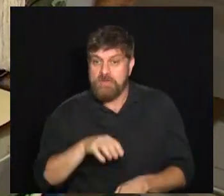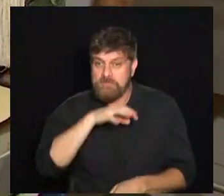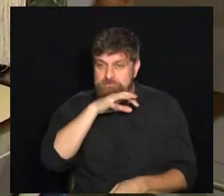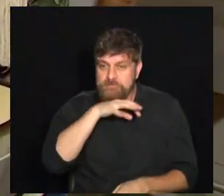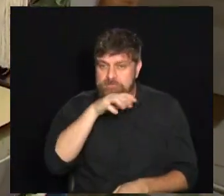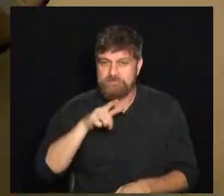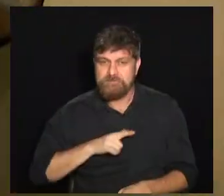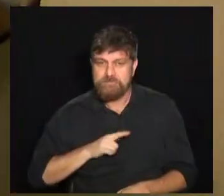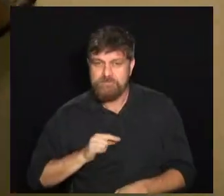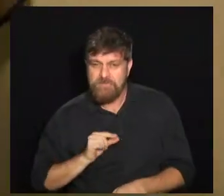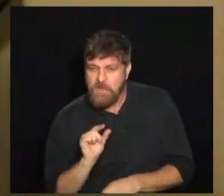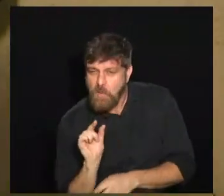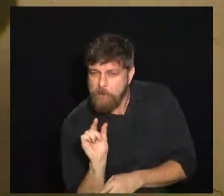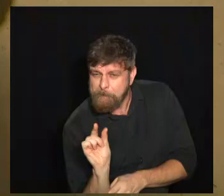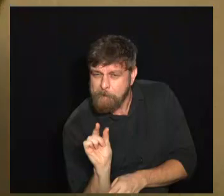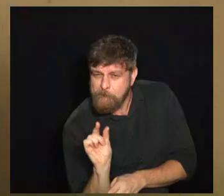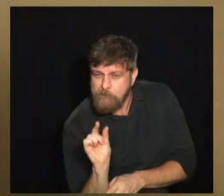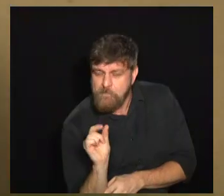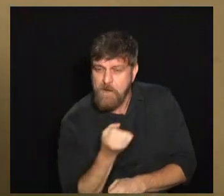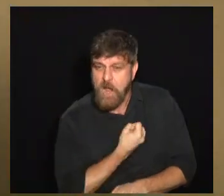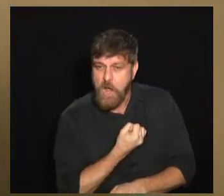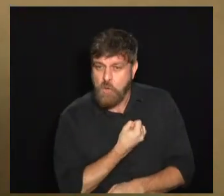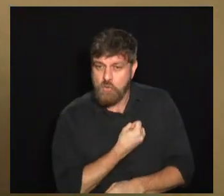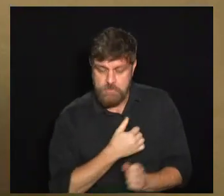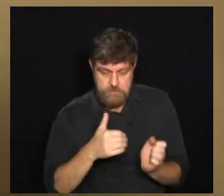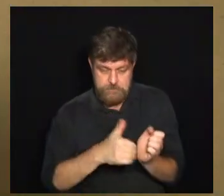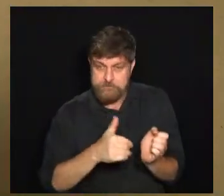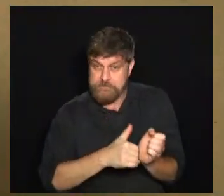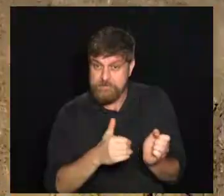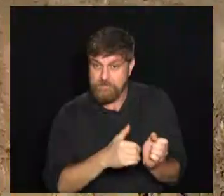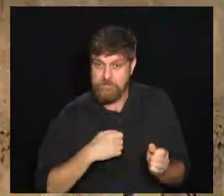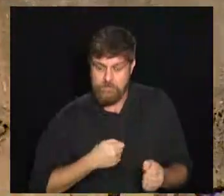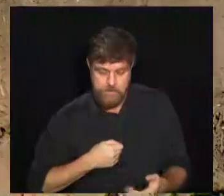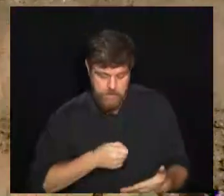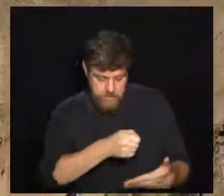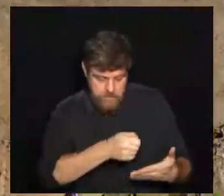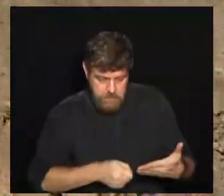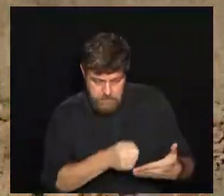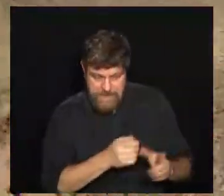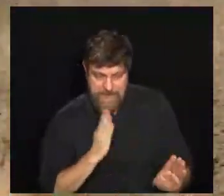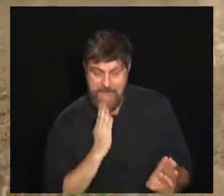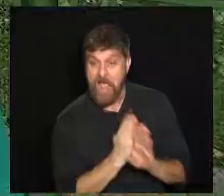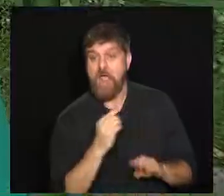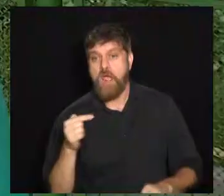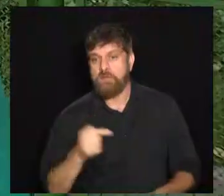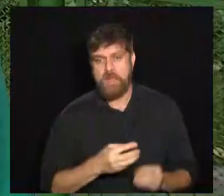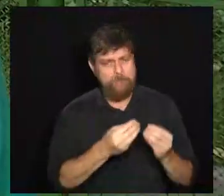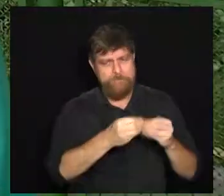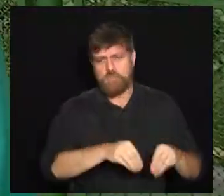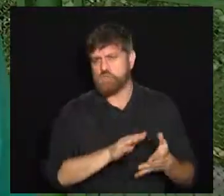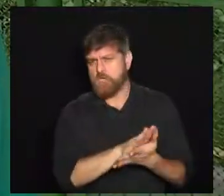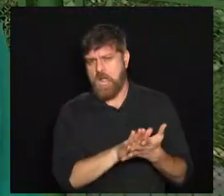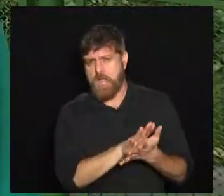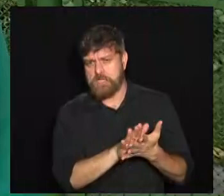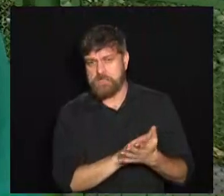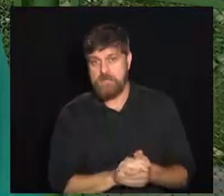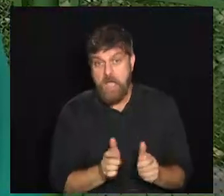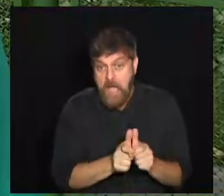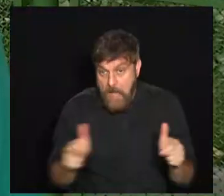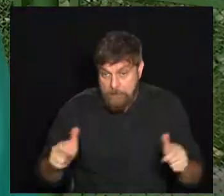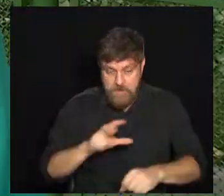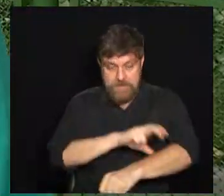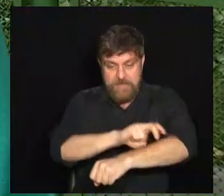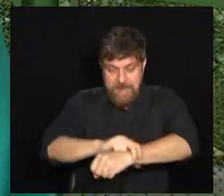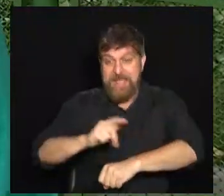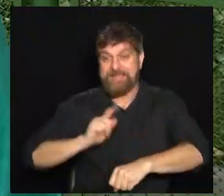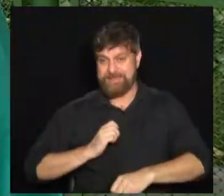seu tamanho, o minúsculo chip é a melhor forma de identificar sem prejudicar o animal. A maioria deles é microchipada.